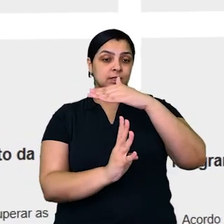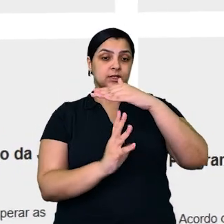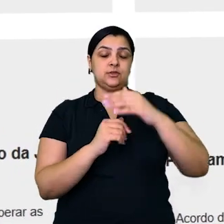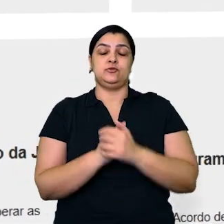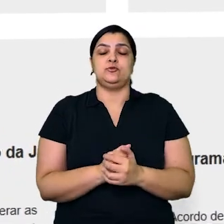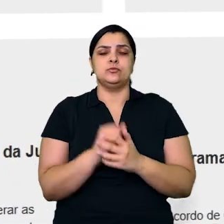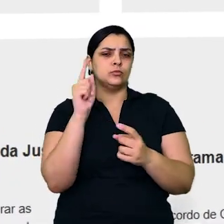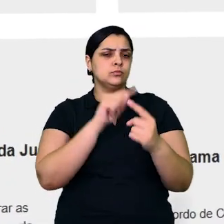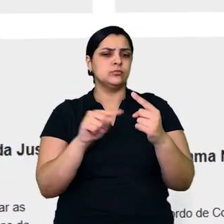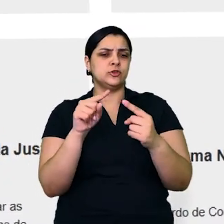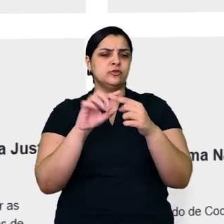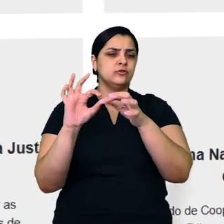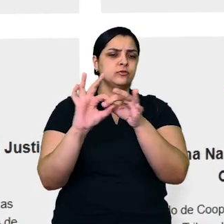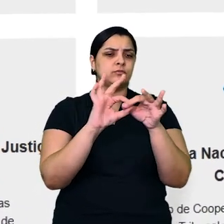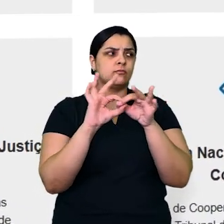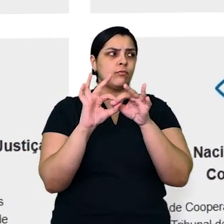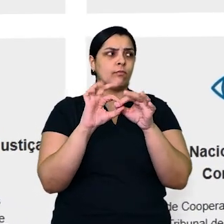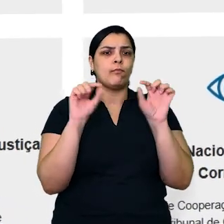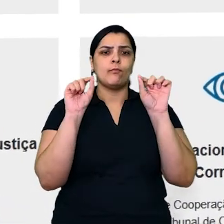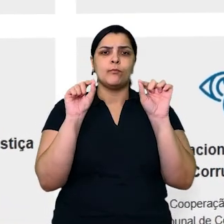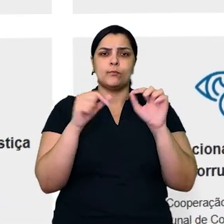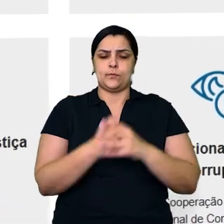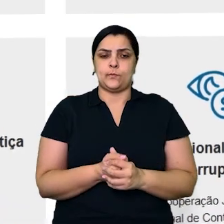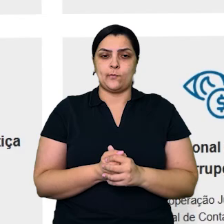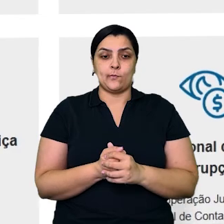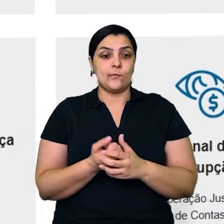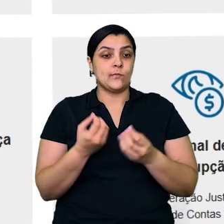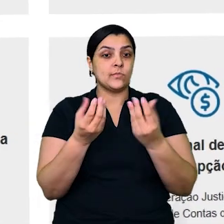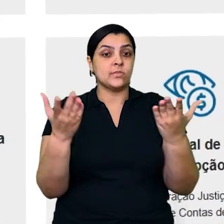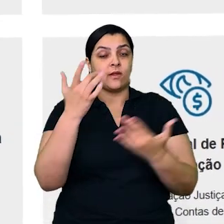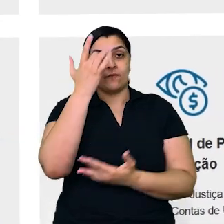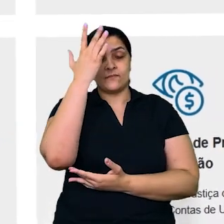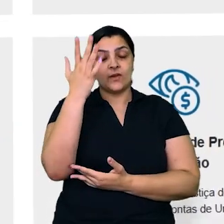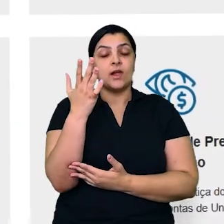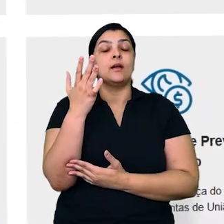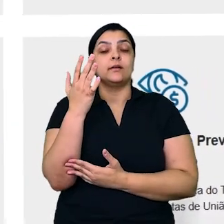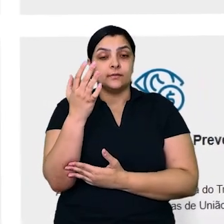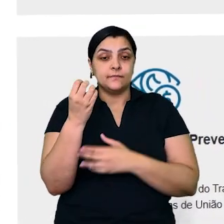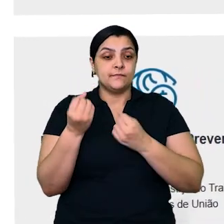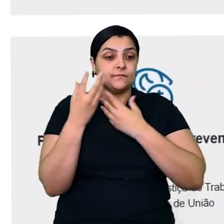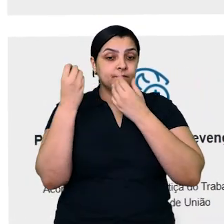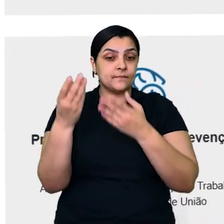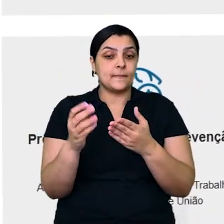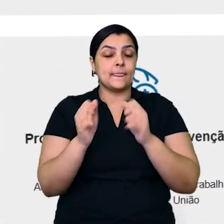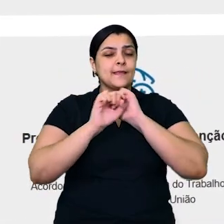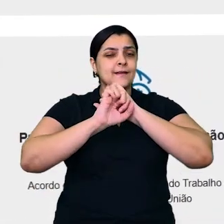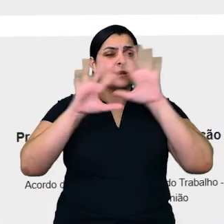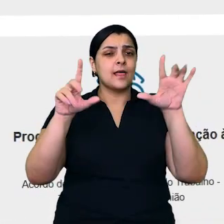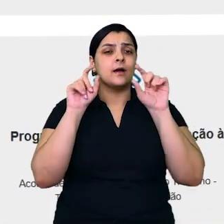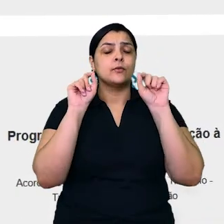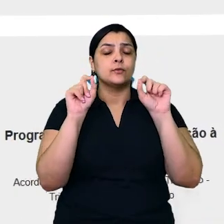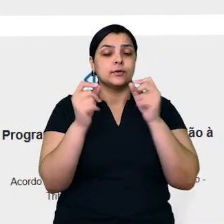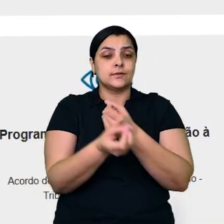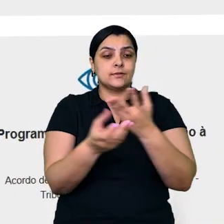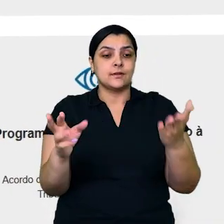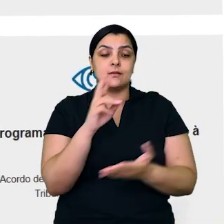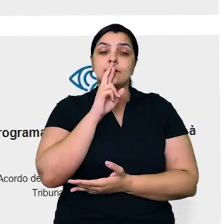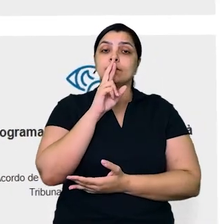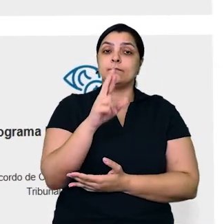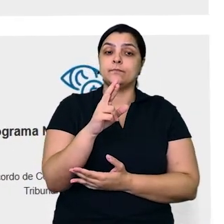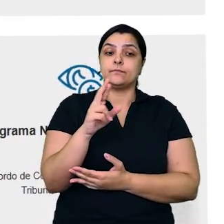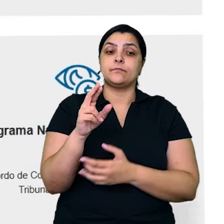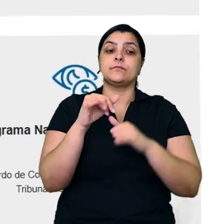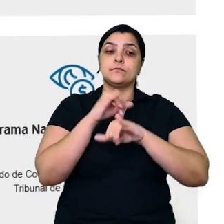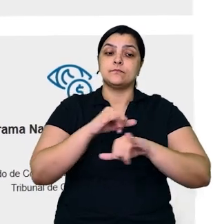objetivo da plataforma unificada é facilitar o acesso a informações e promover a transparência e a eficiência